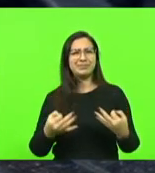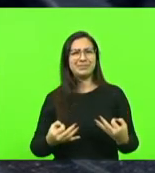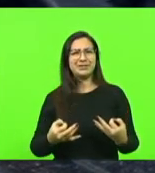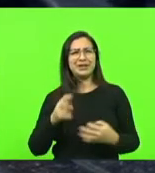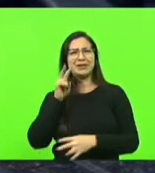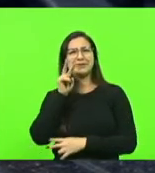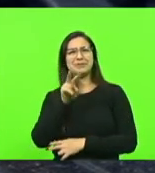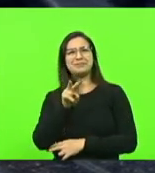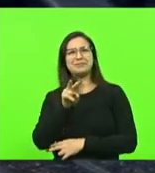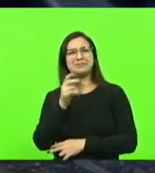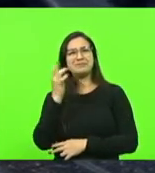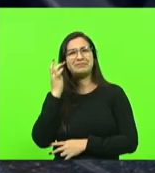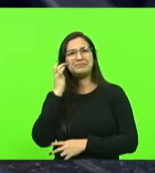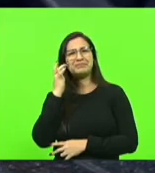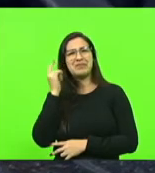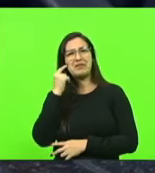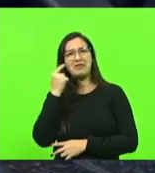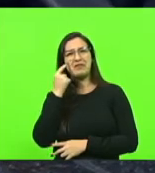posição.